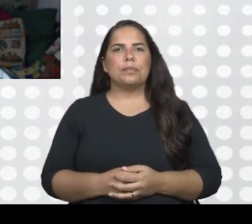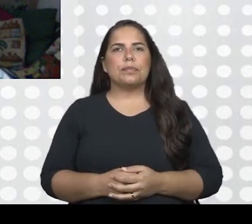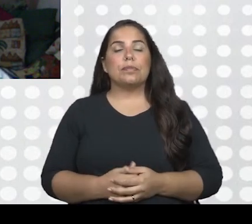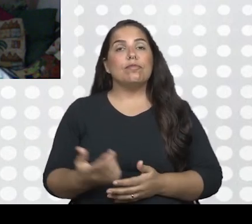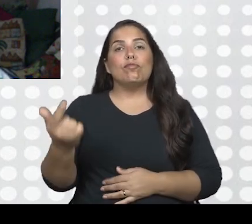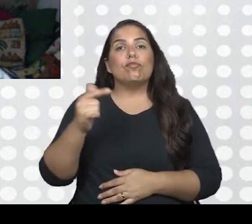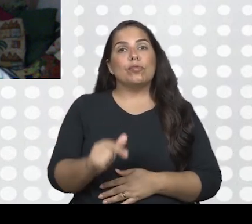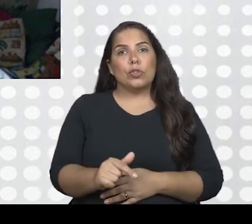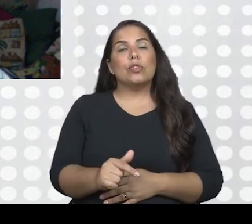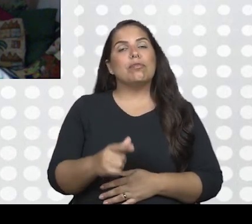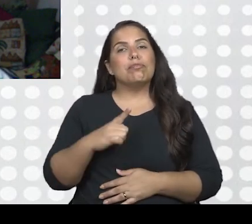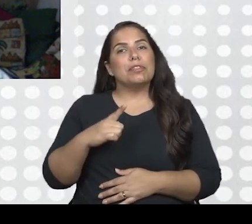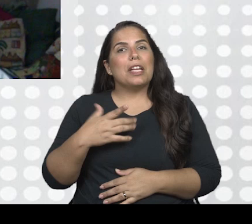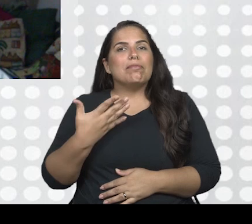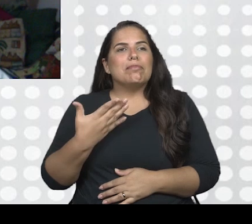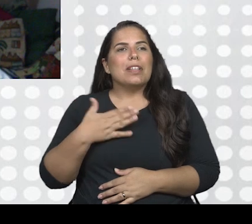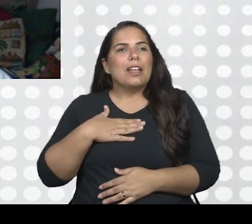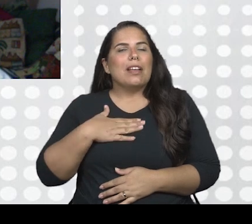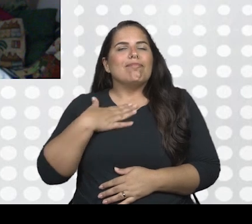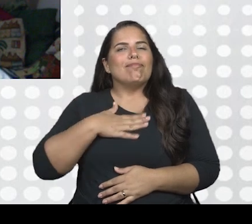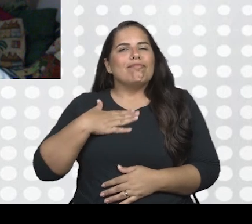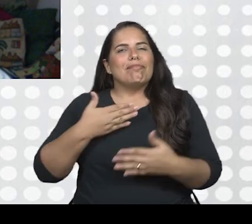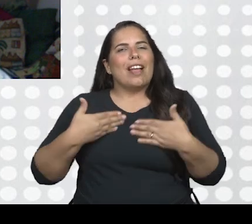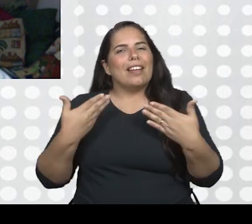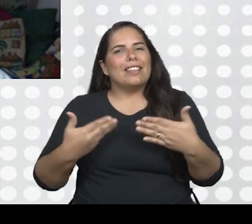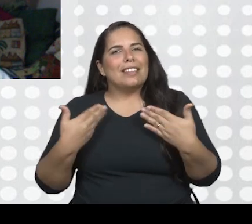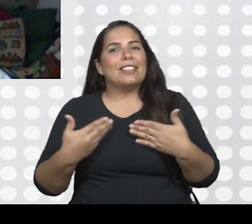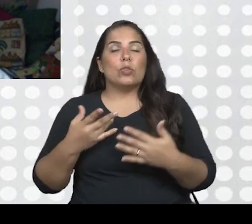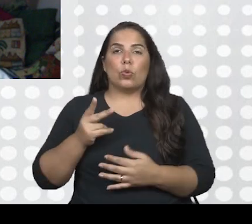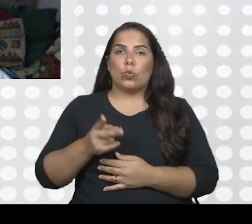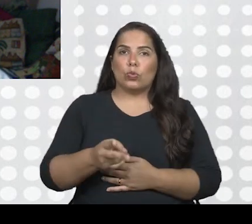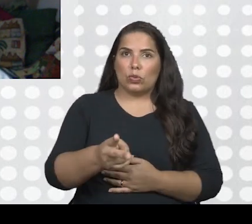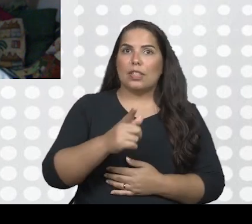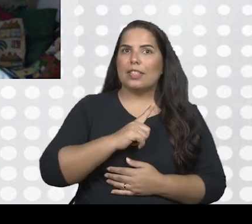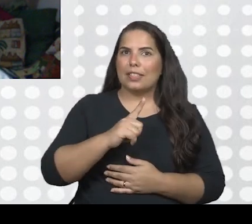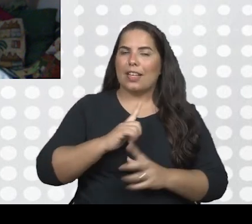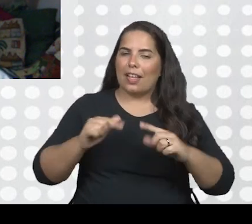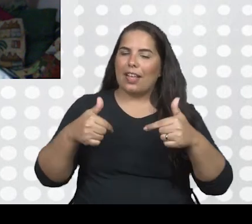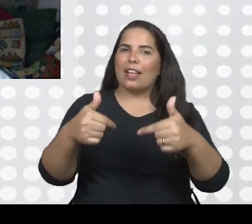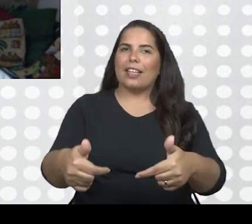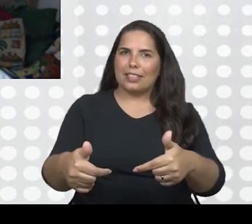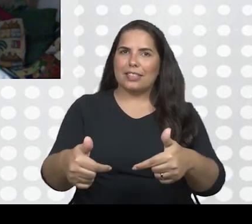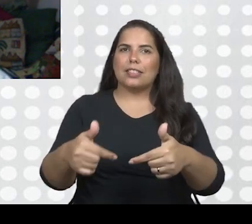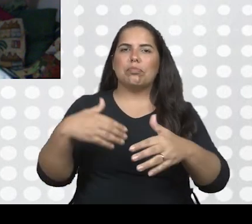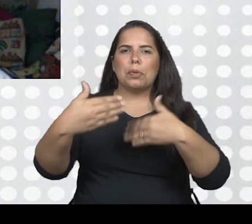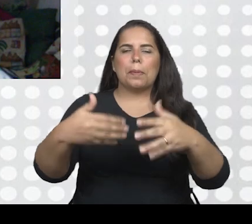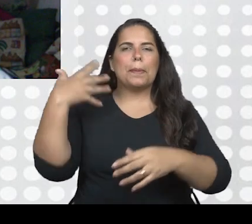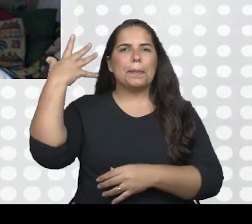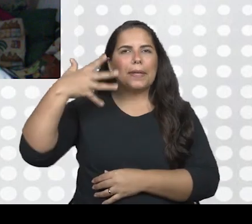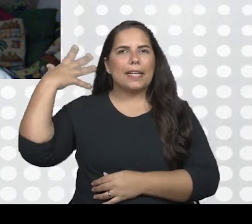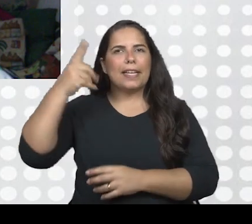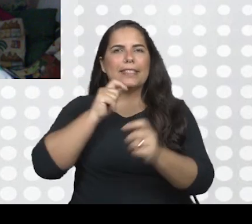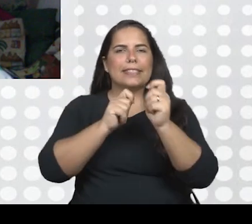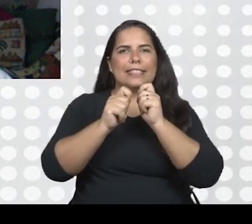E, mais uma vez, estou com muito assim, uma alegria enorme poder dar continuidade, né, à nossa ação, nosso ciclo de palestras